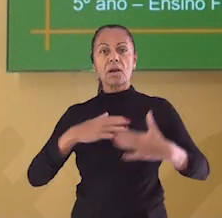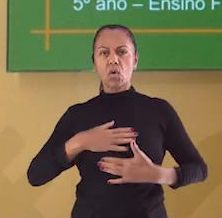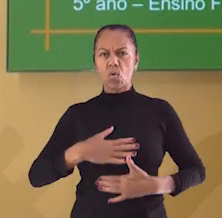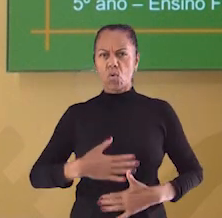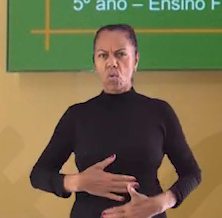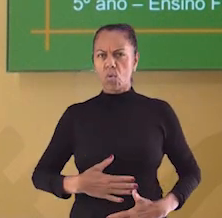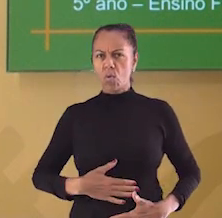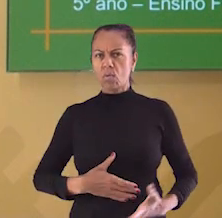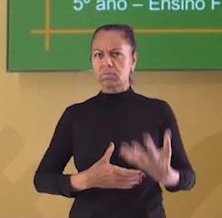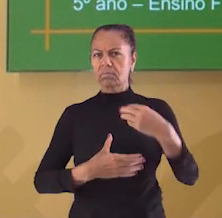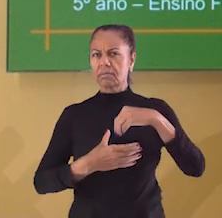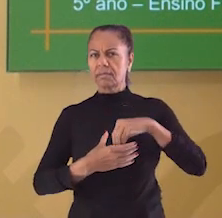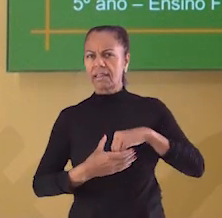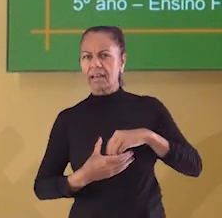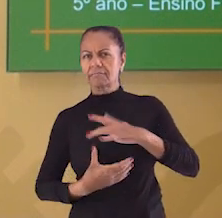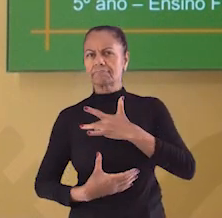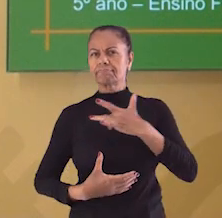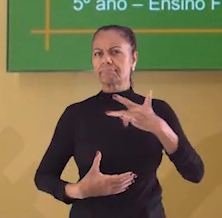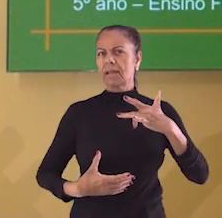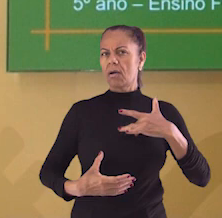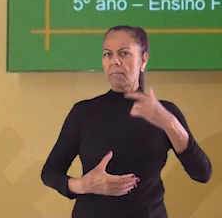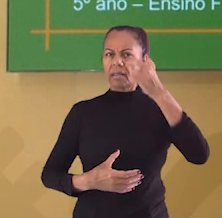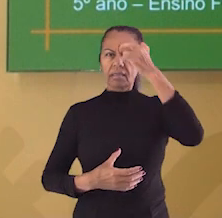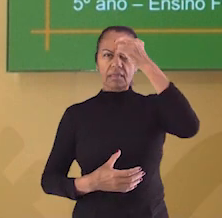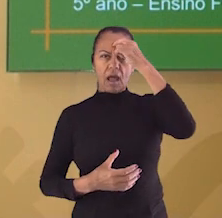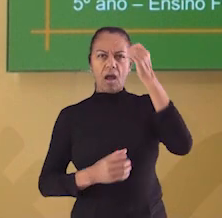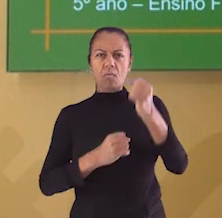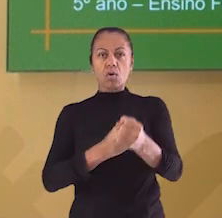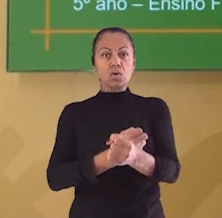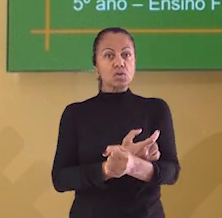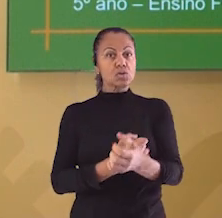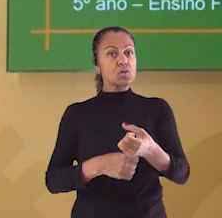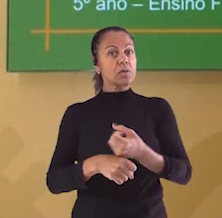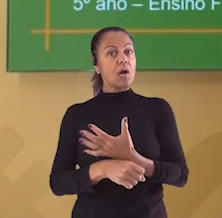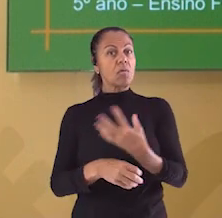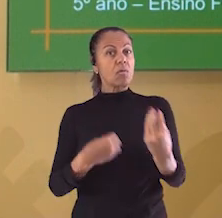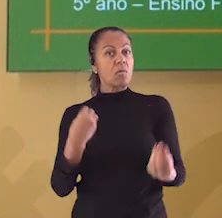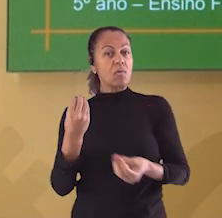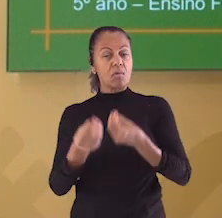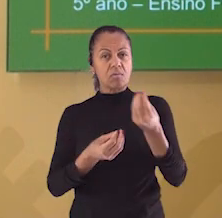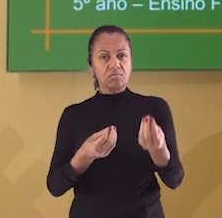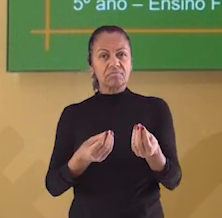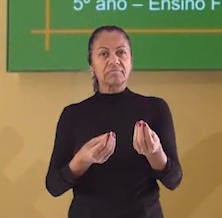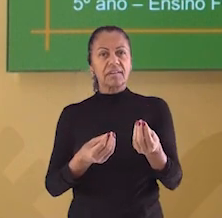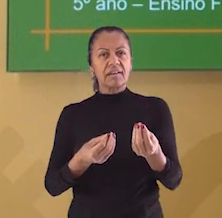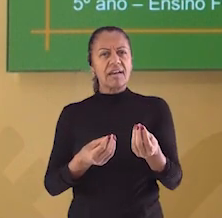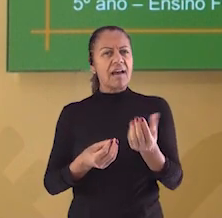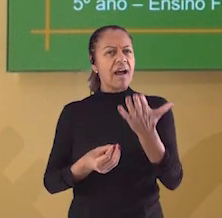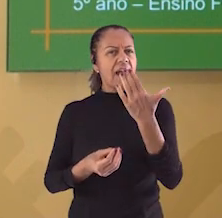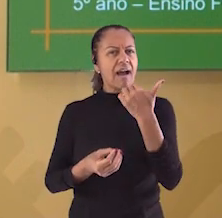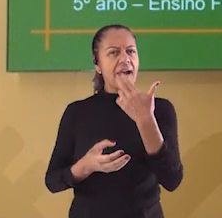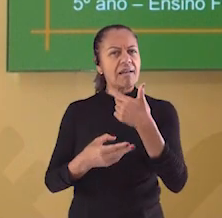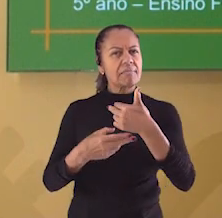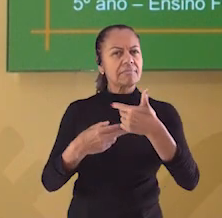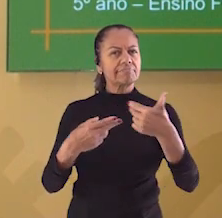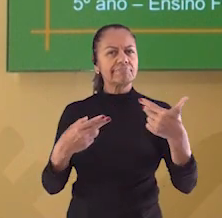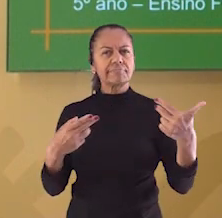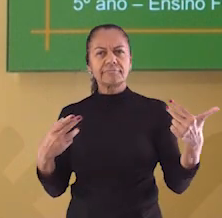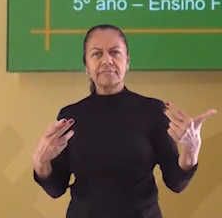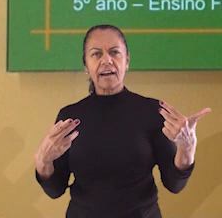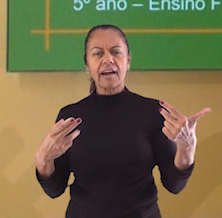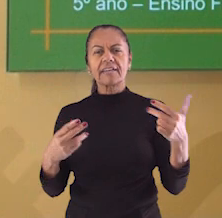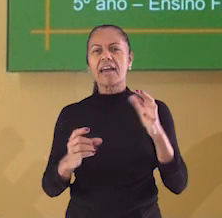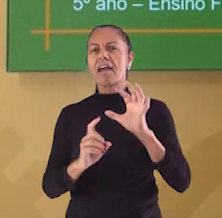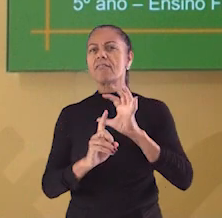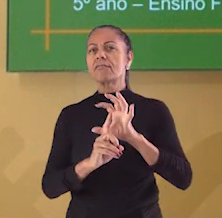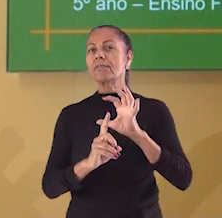emocional. Vamos entender como os nossos sentimentos e pensamentos podem afetar a forma como nos alimentamos e também a nossa